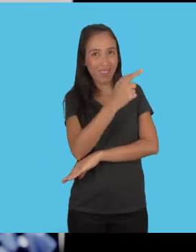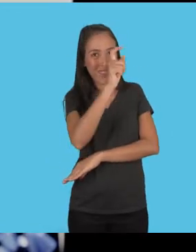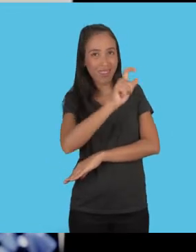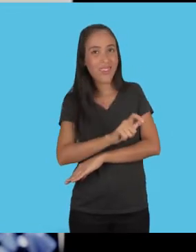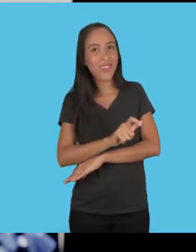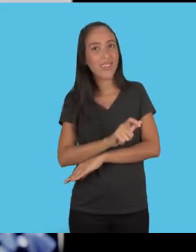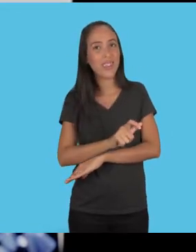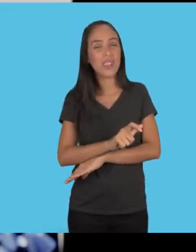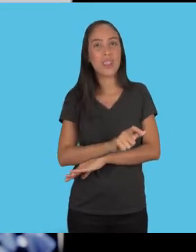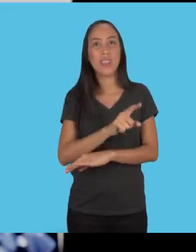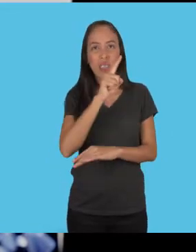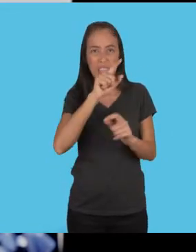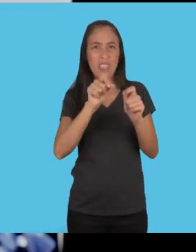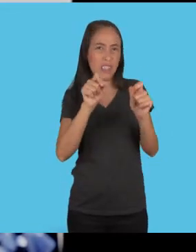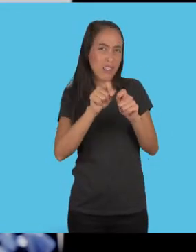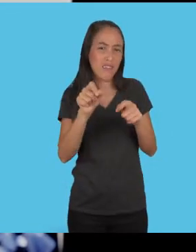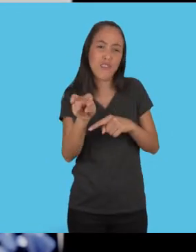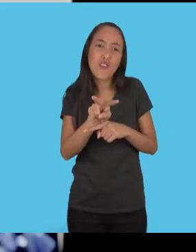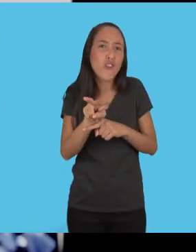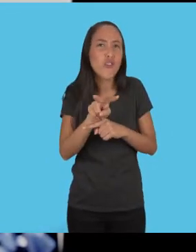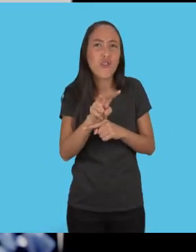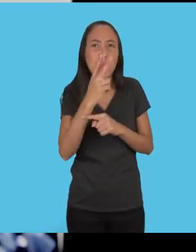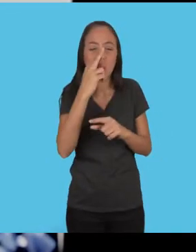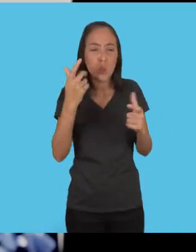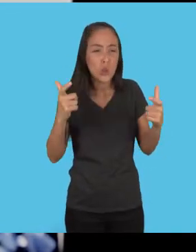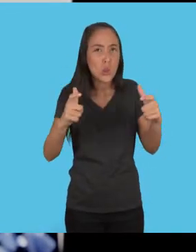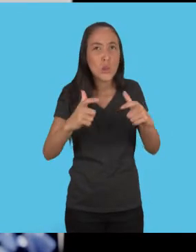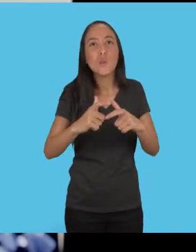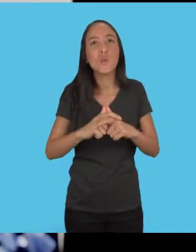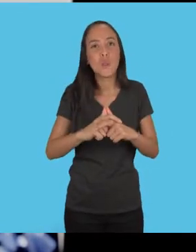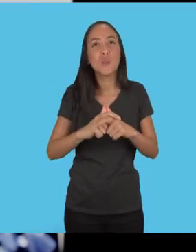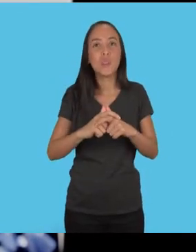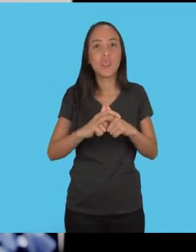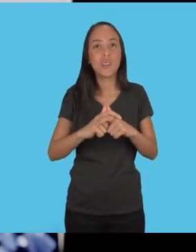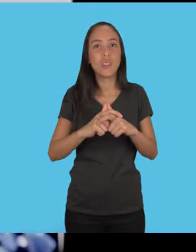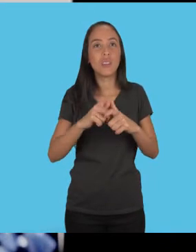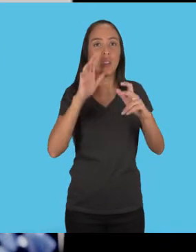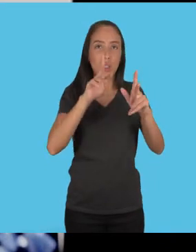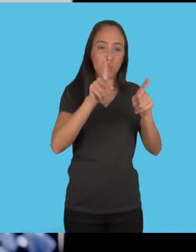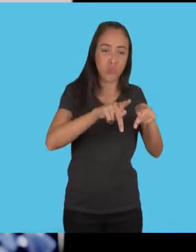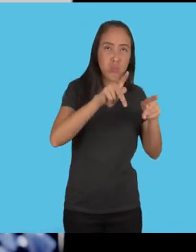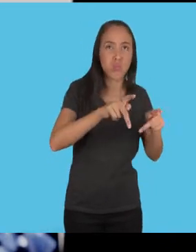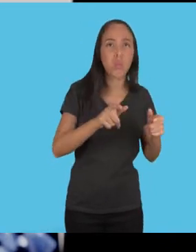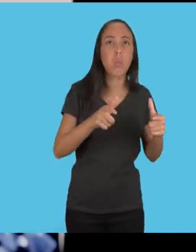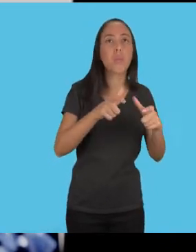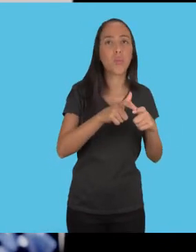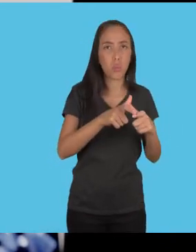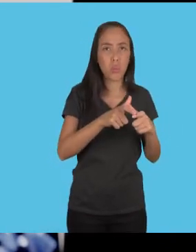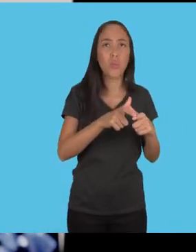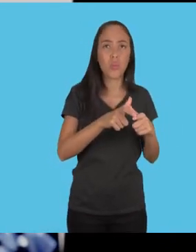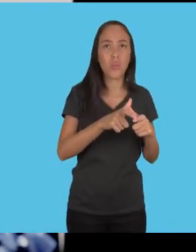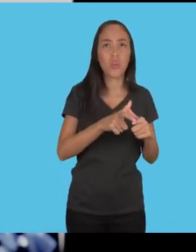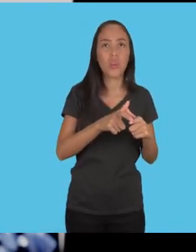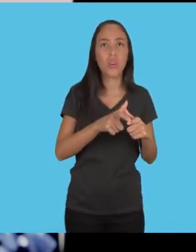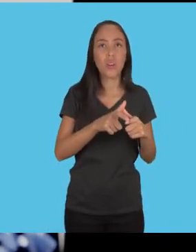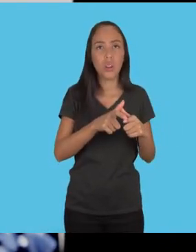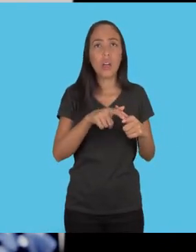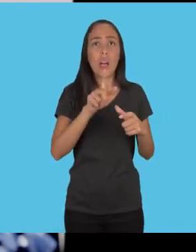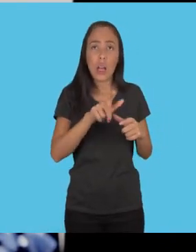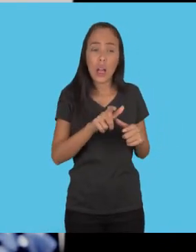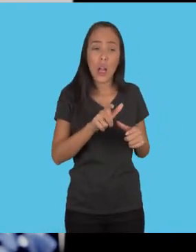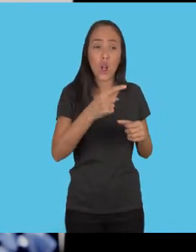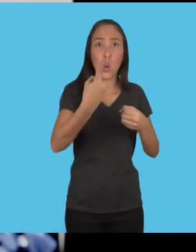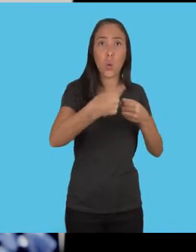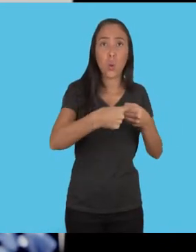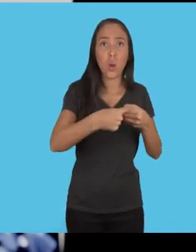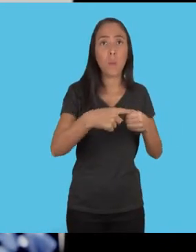dele, além de ter controlado, mas que é uma população pequena, uma região pequena, né,